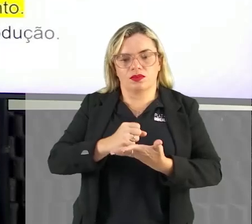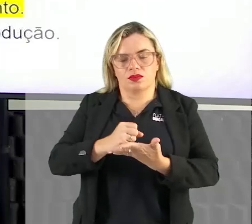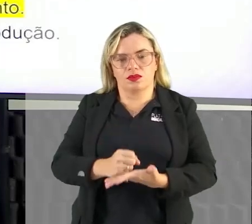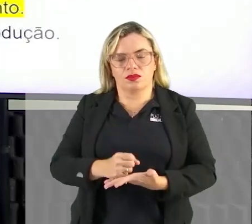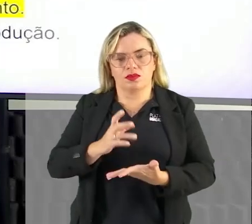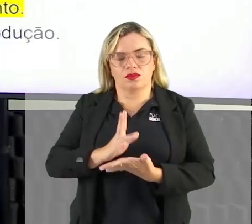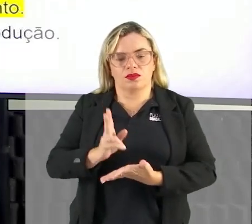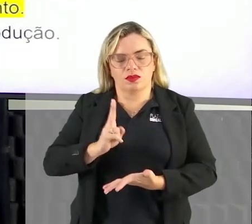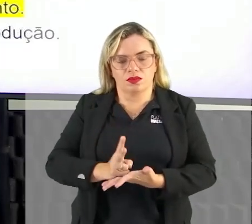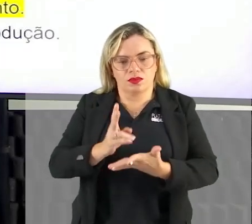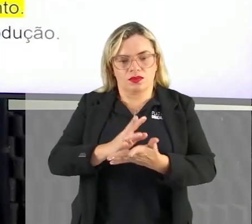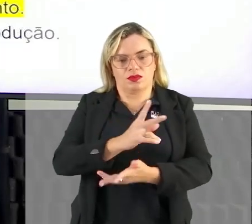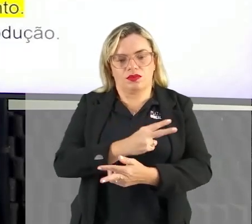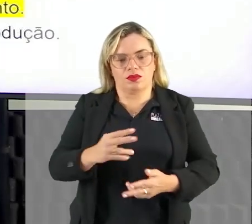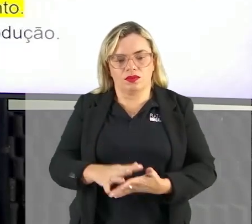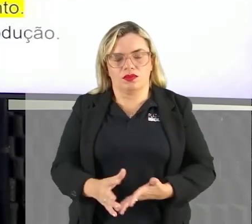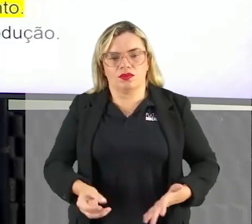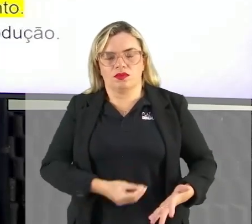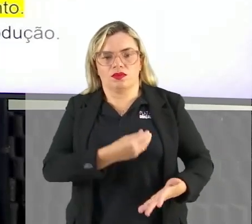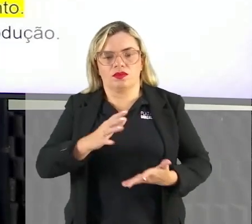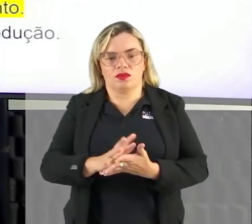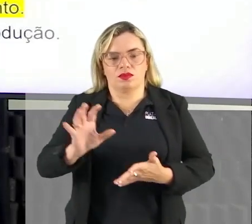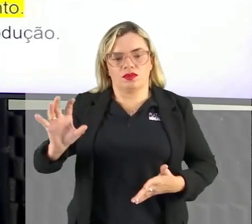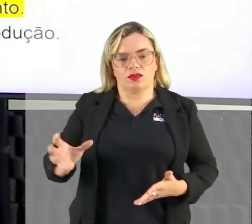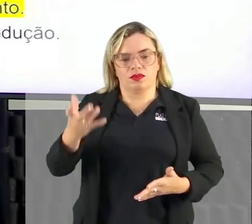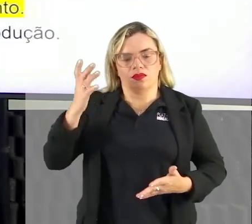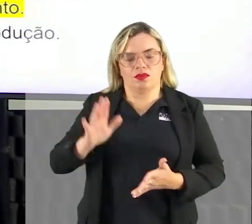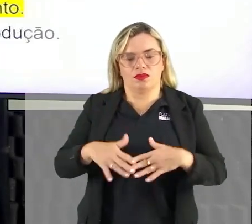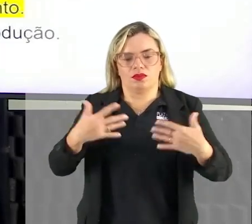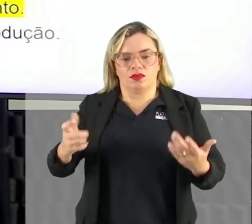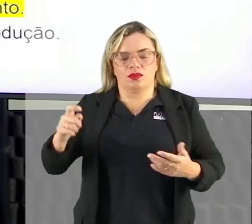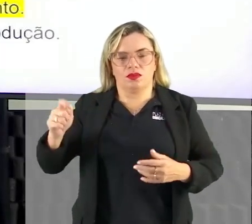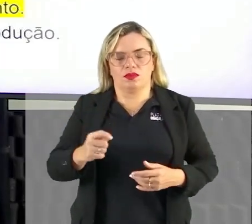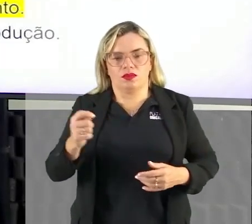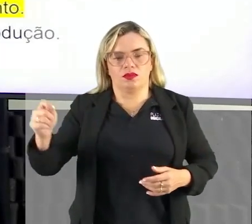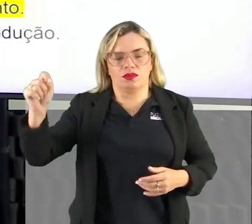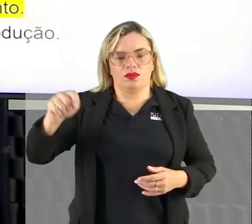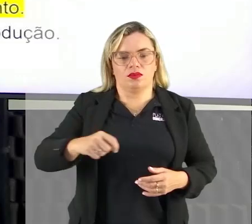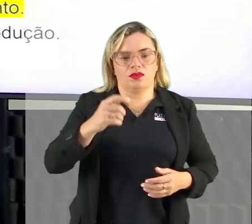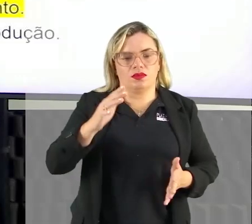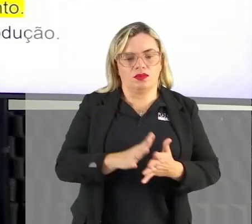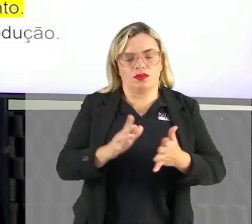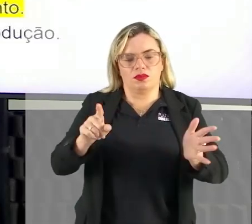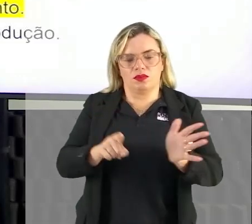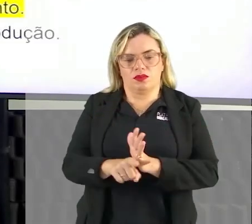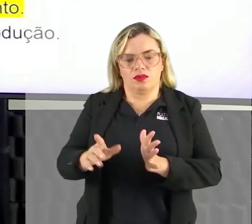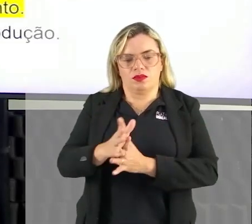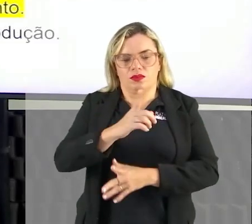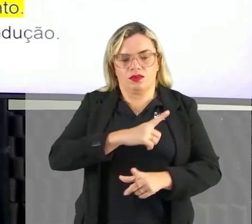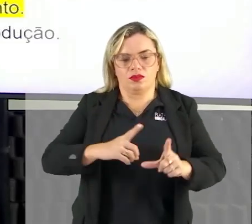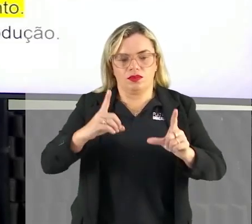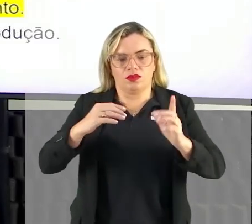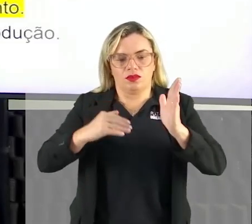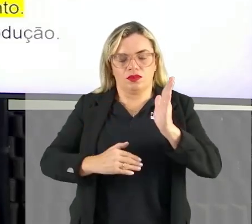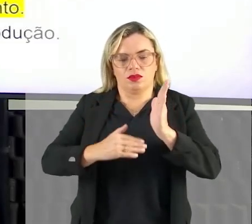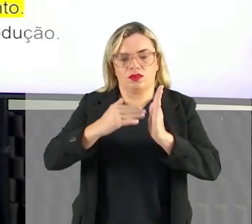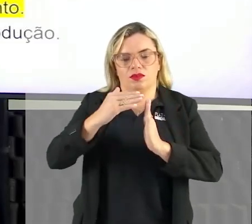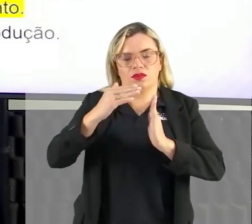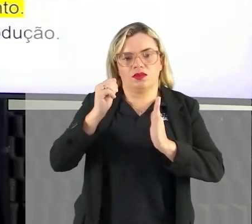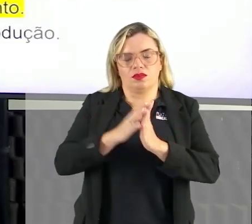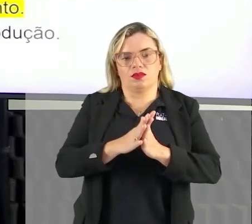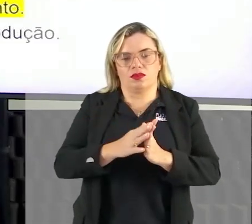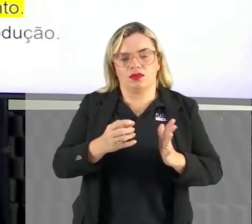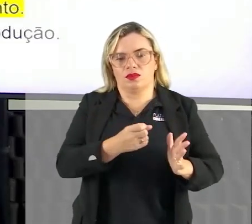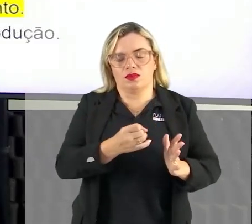que está acontecendo com as abelhas e, no caso aqui da questão, a letra D, aumenta a oferta de